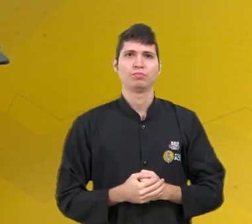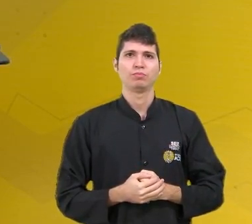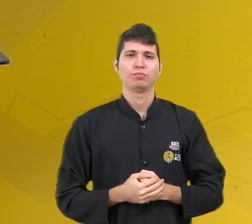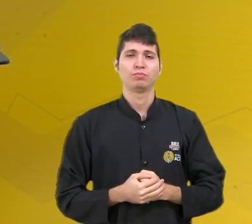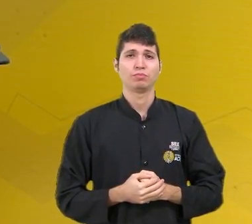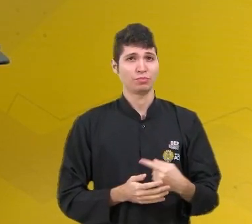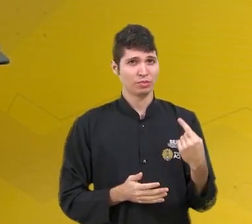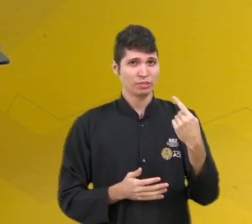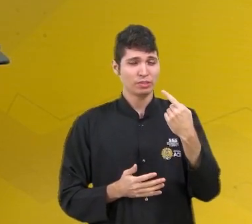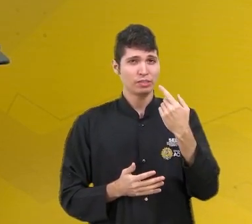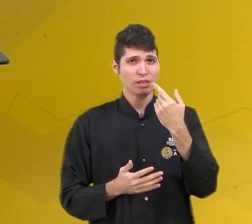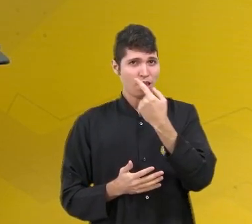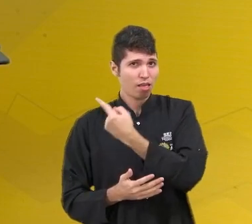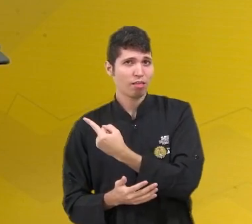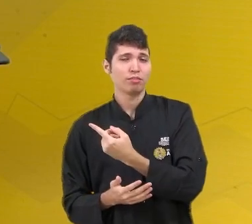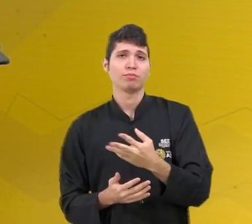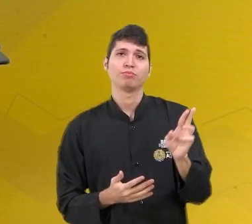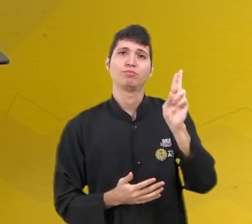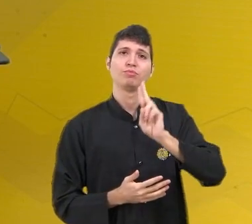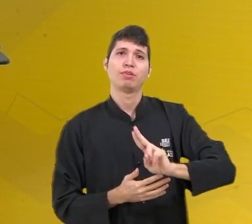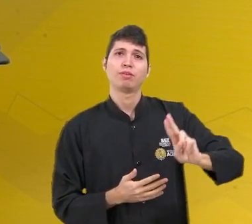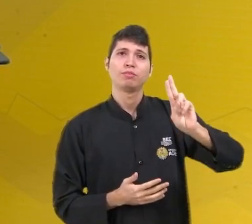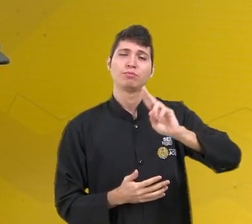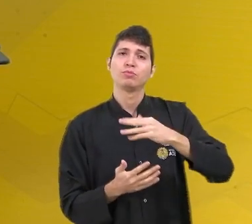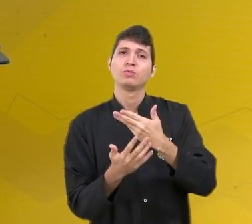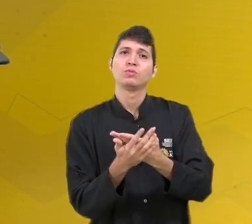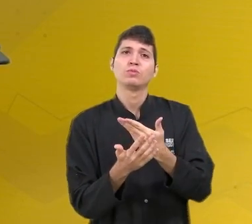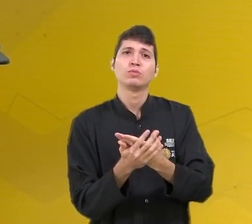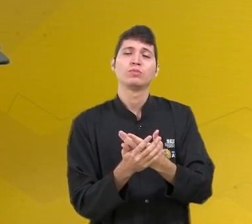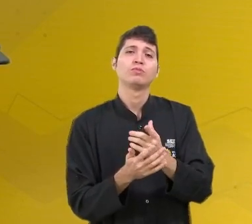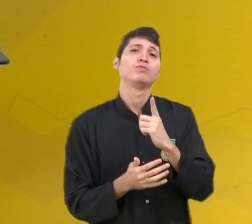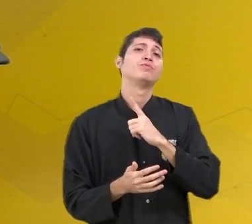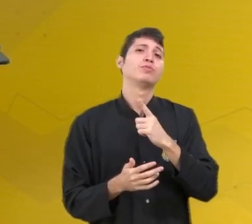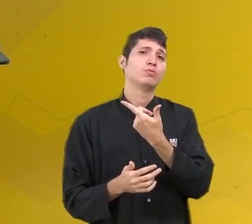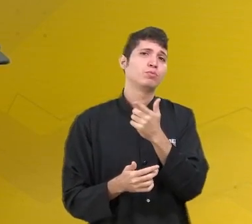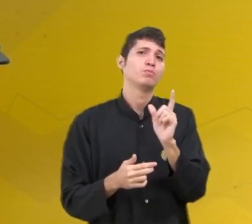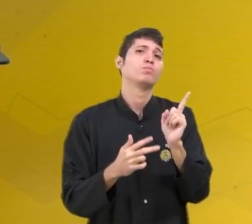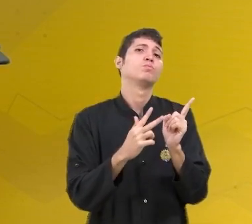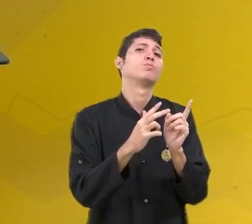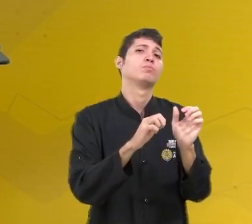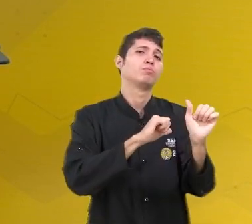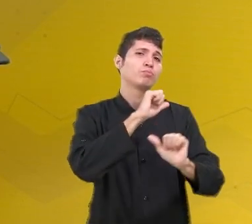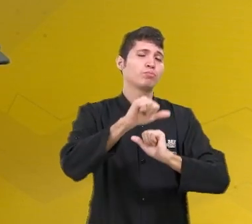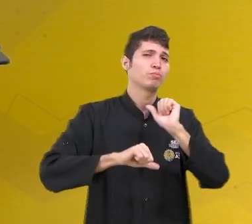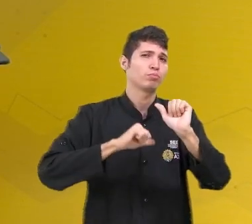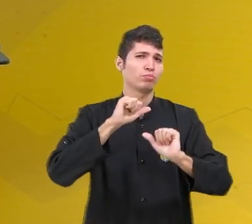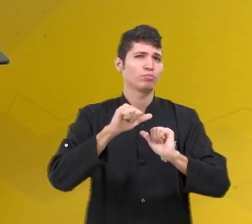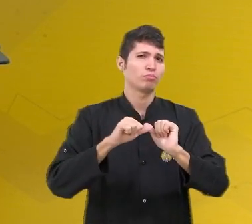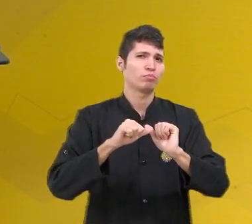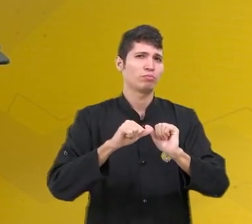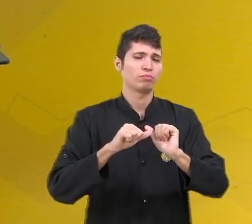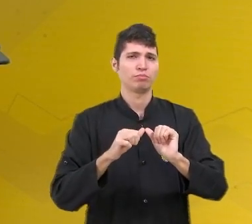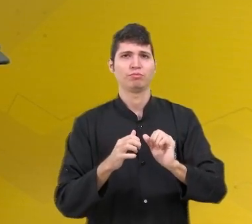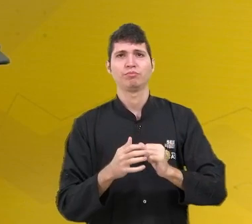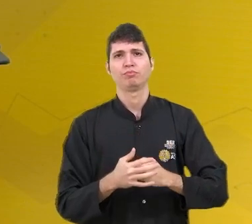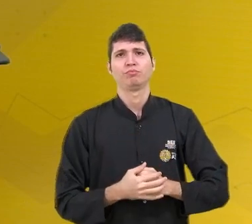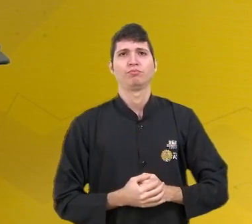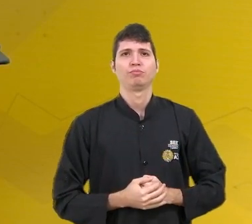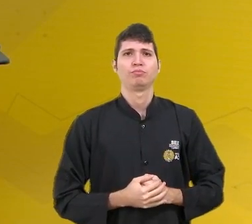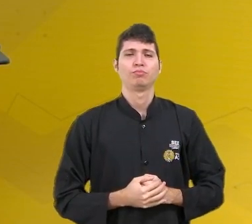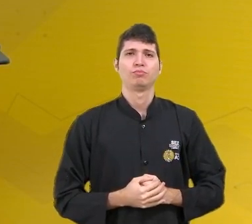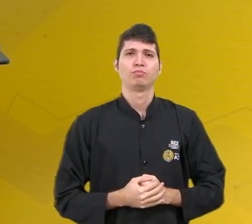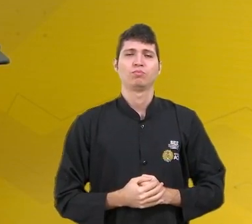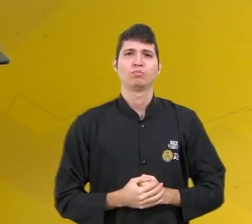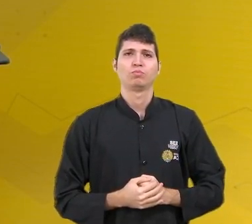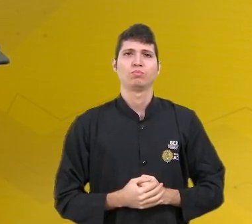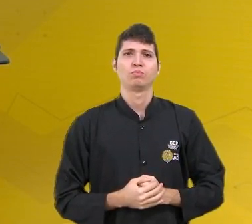aí para estudos, né, que é considerada oficial do Brasil, tiveram algumas outras modificações, tá? Nem sempre essa regionalização foi assim. Nós